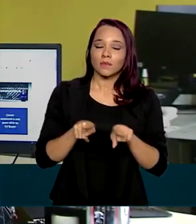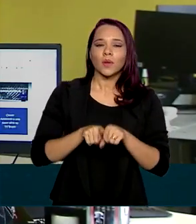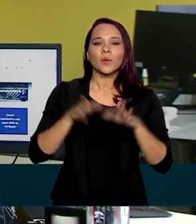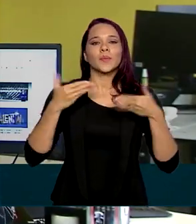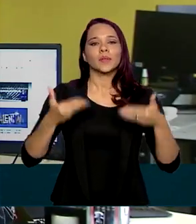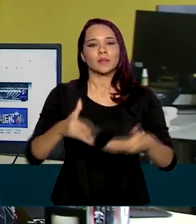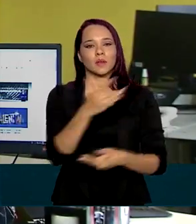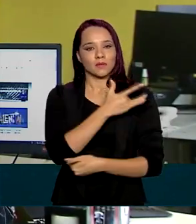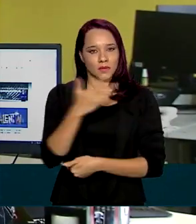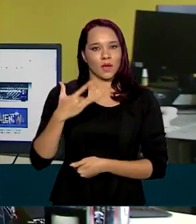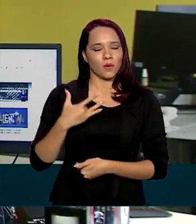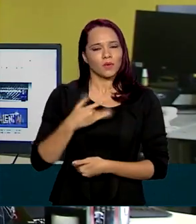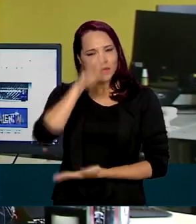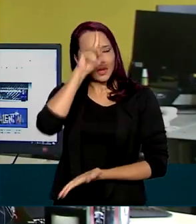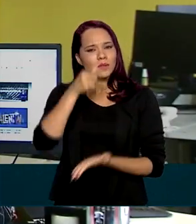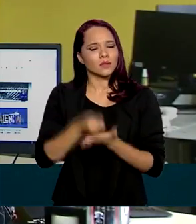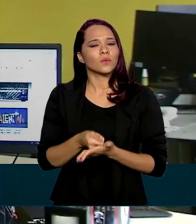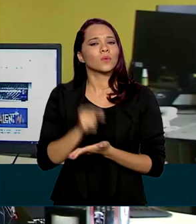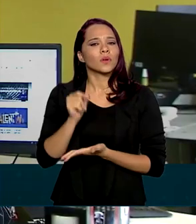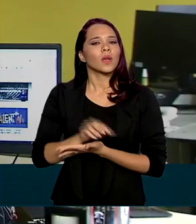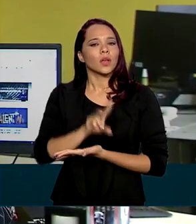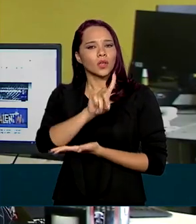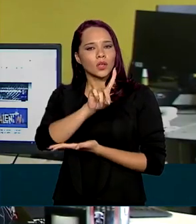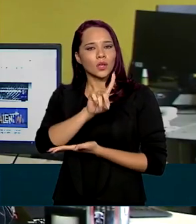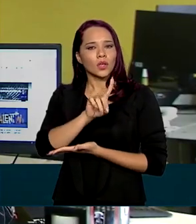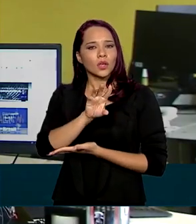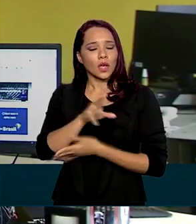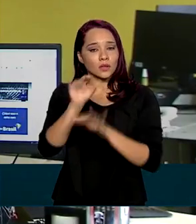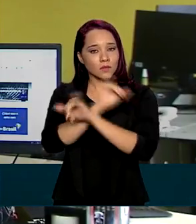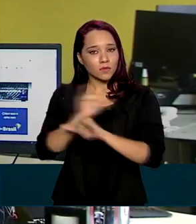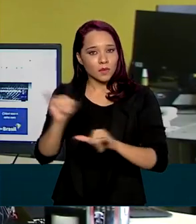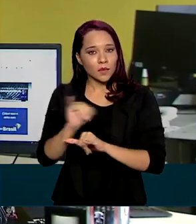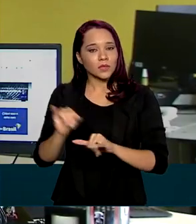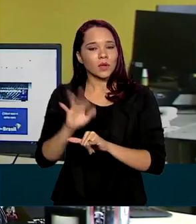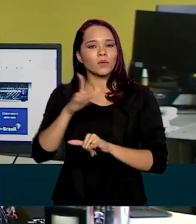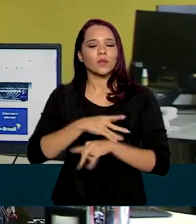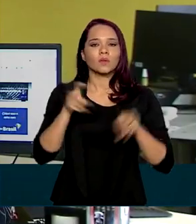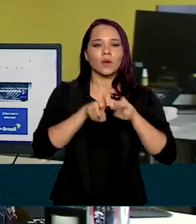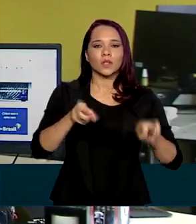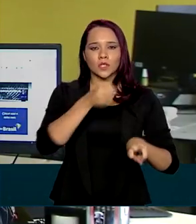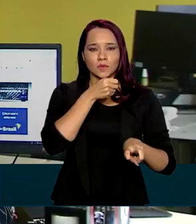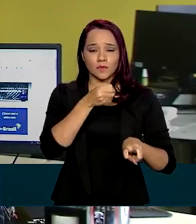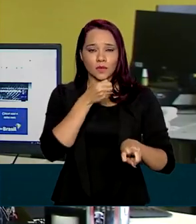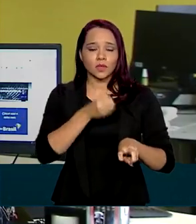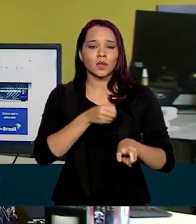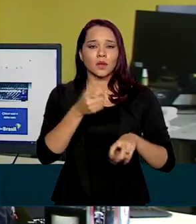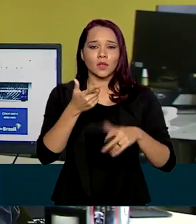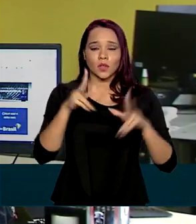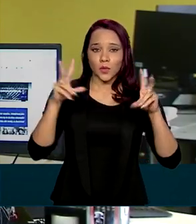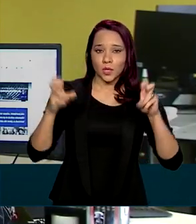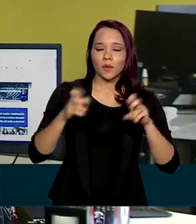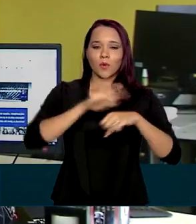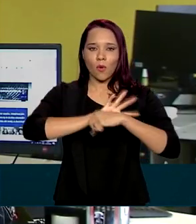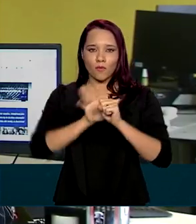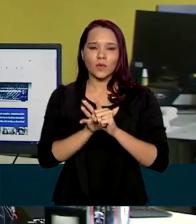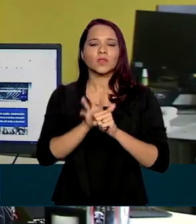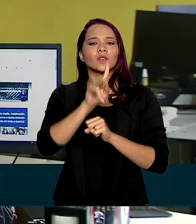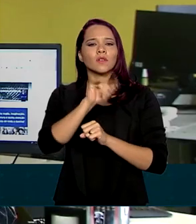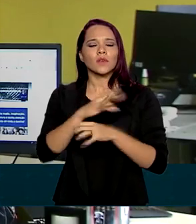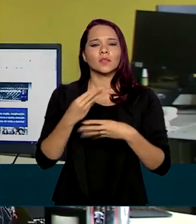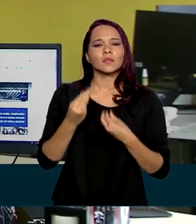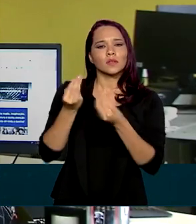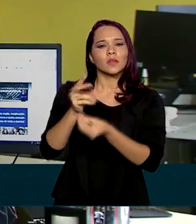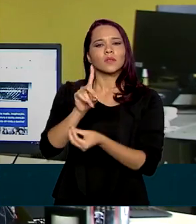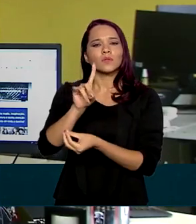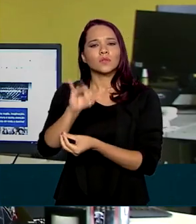Ministério da Saúde decidiu que os dados fornecidos nas coletivas de imprensa sobre a pandemia passarão a ser entregues